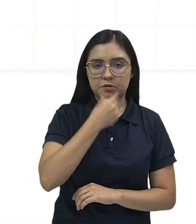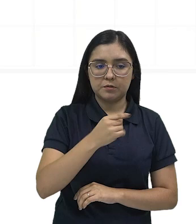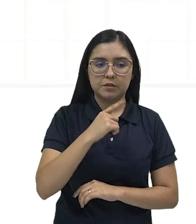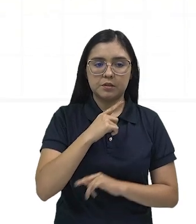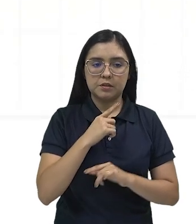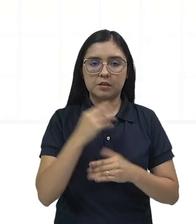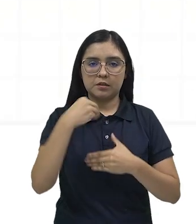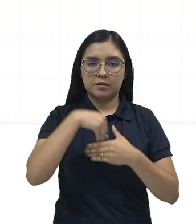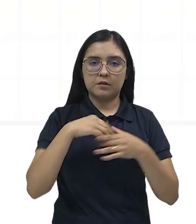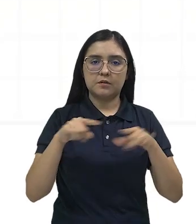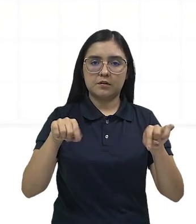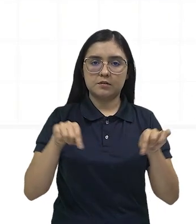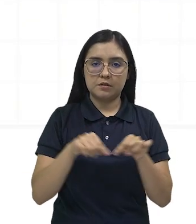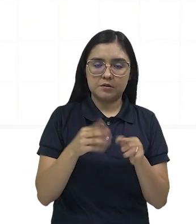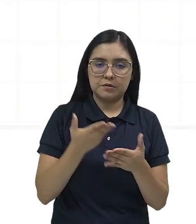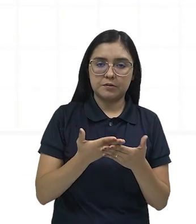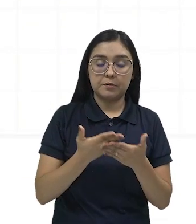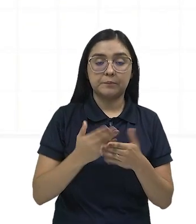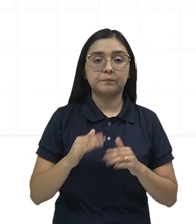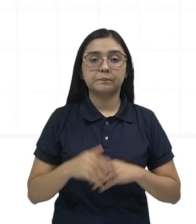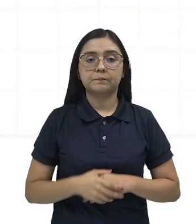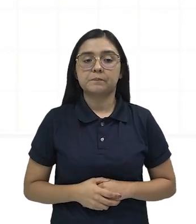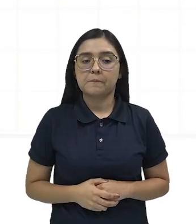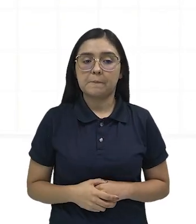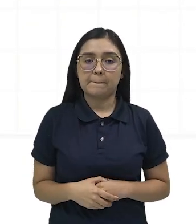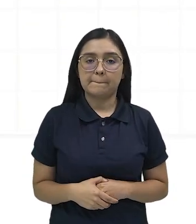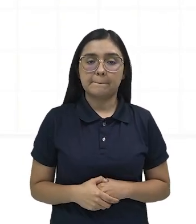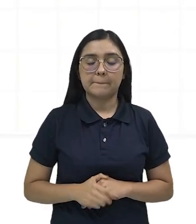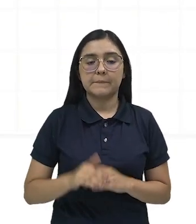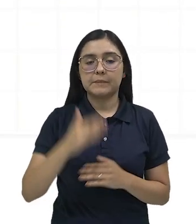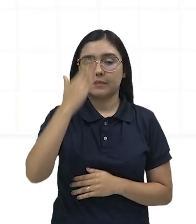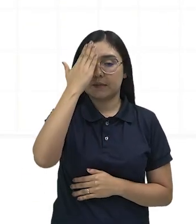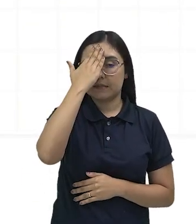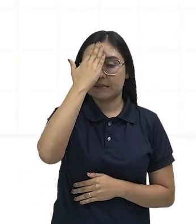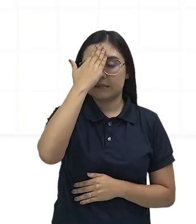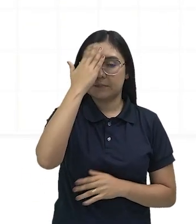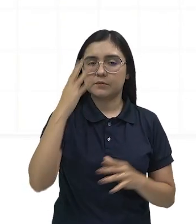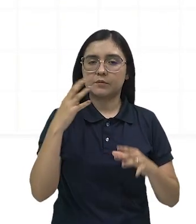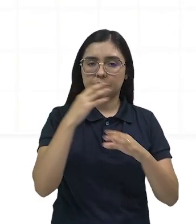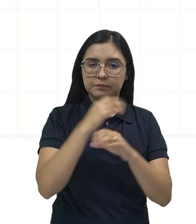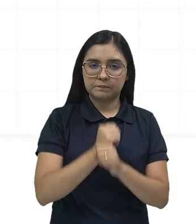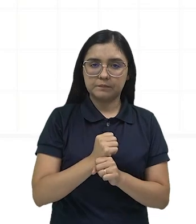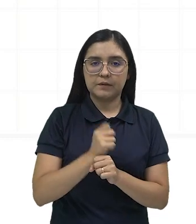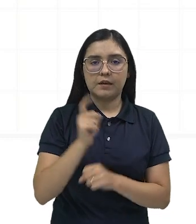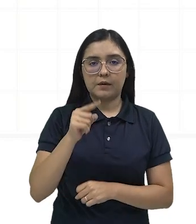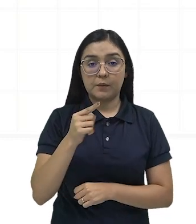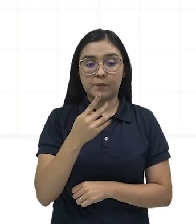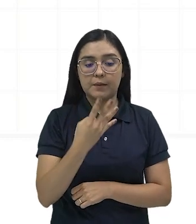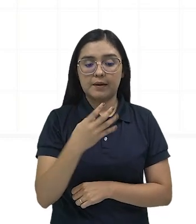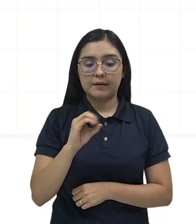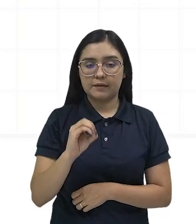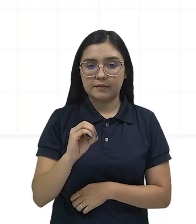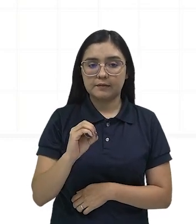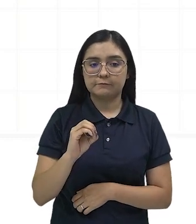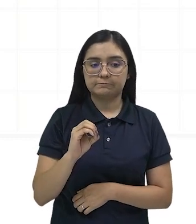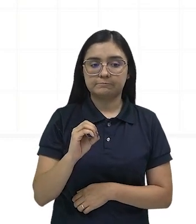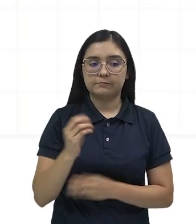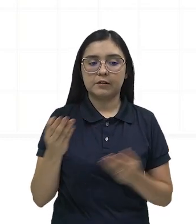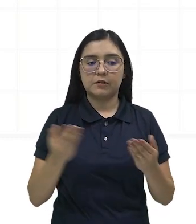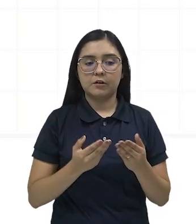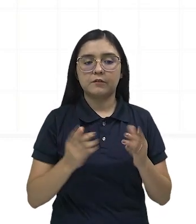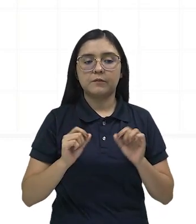Então, nós já sabemos que o total de alunos aqui é 40. Então, vamos montar